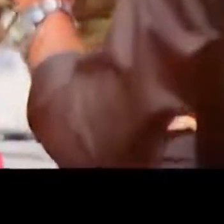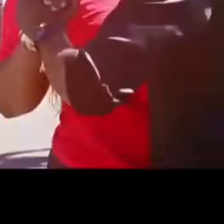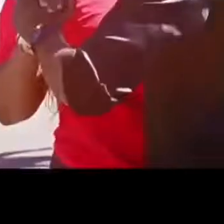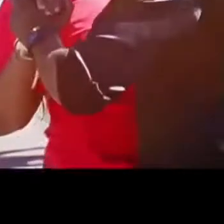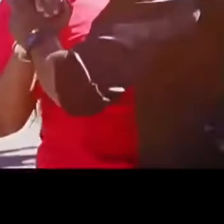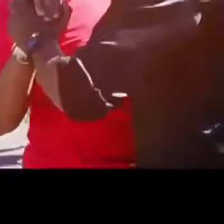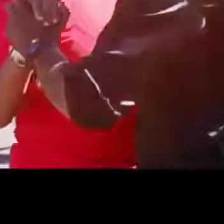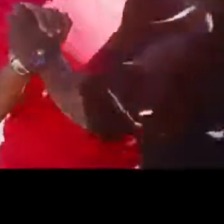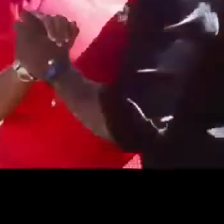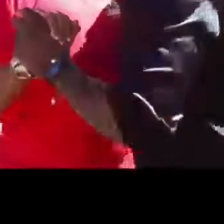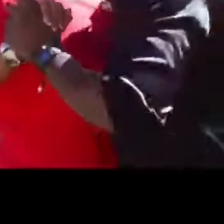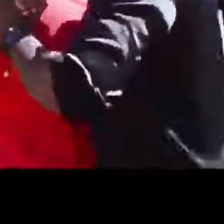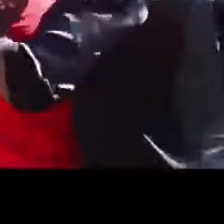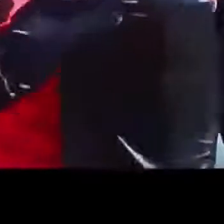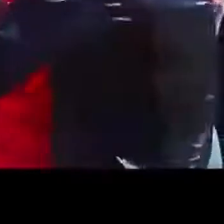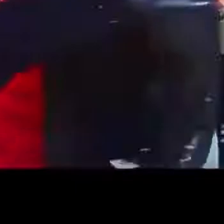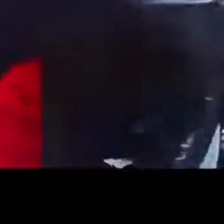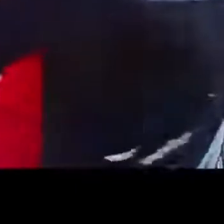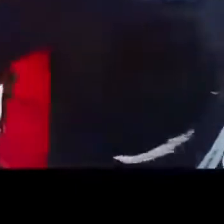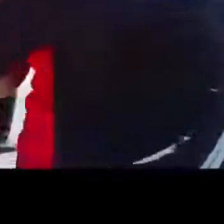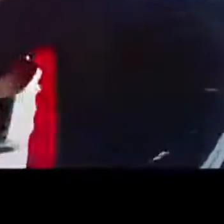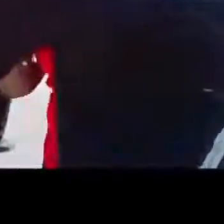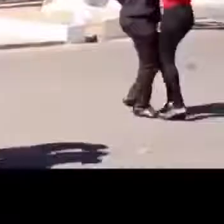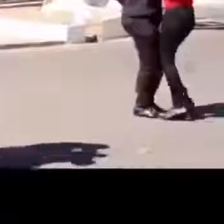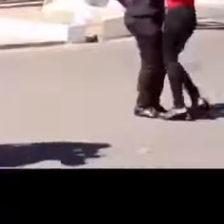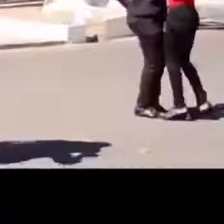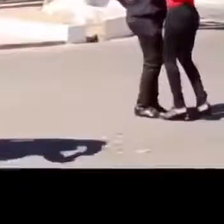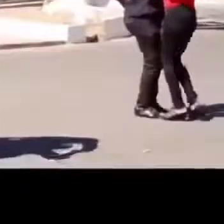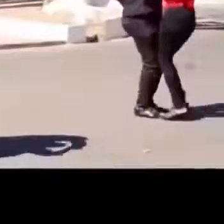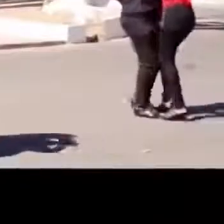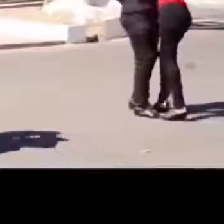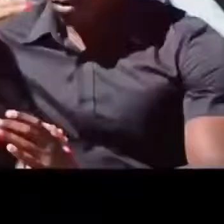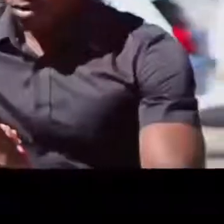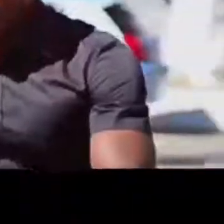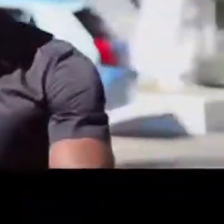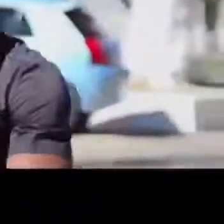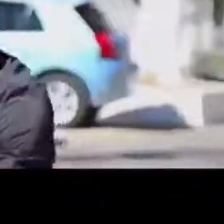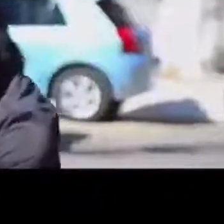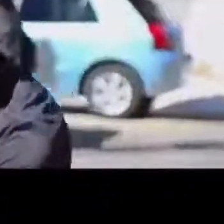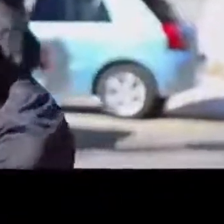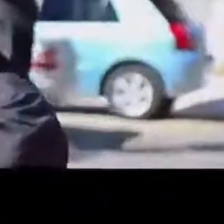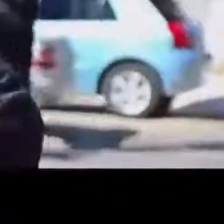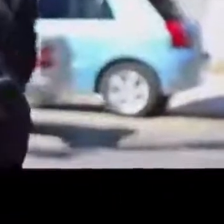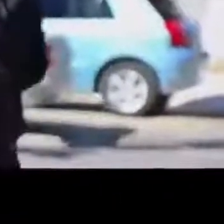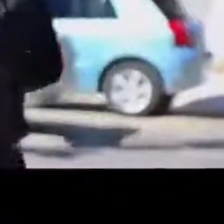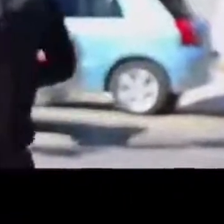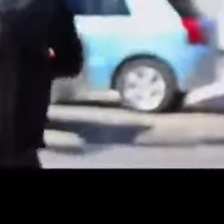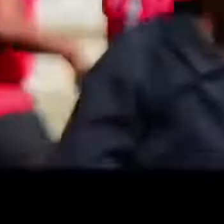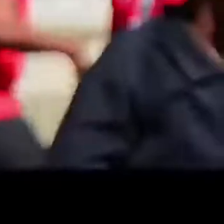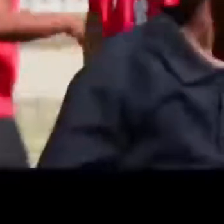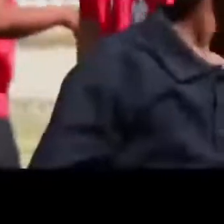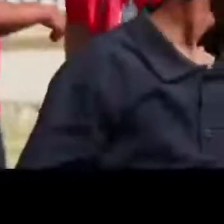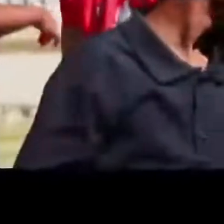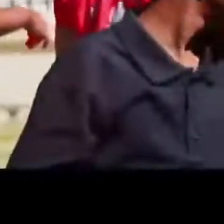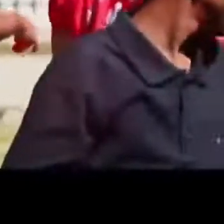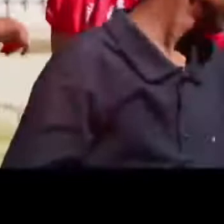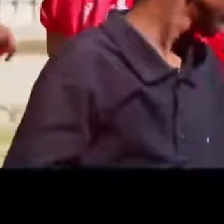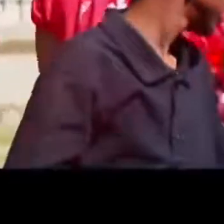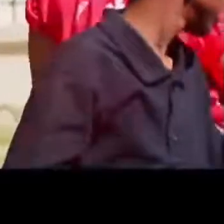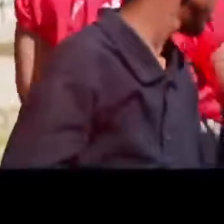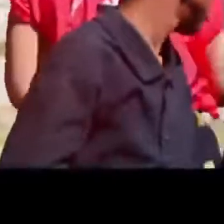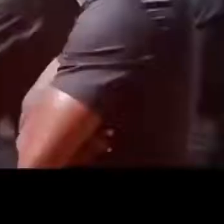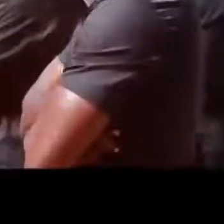mais animado. Já me entrar na bom mundo, partilhar cada segundo. Meu